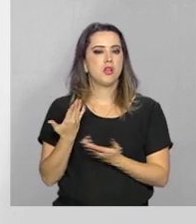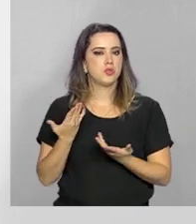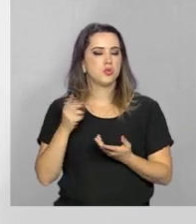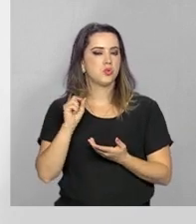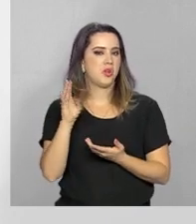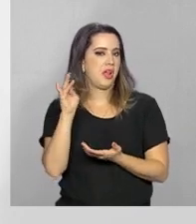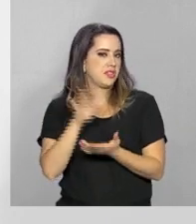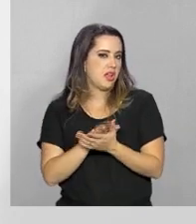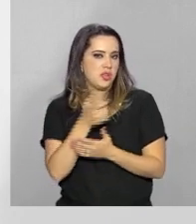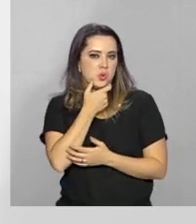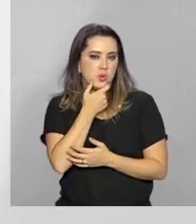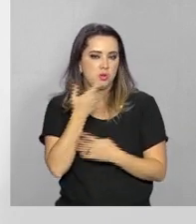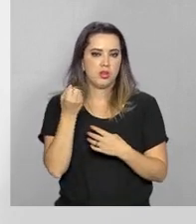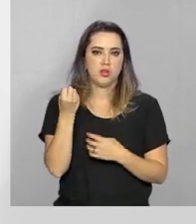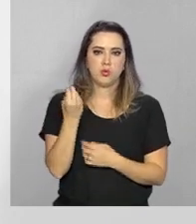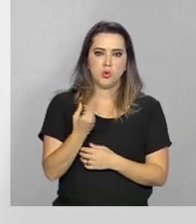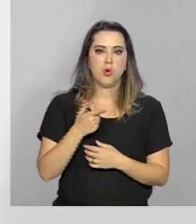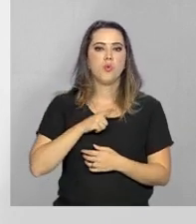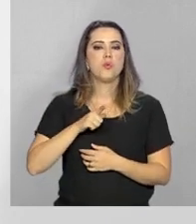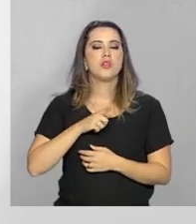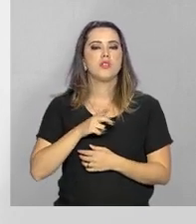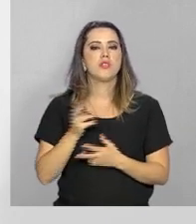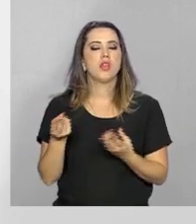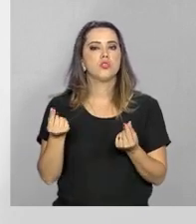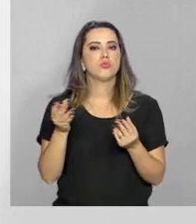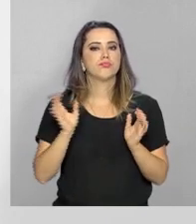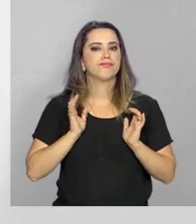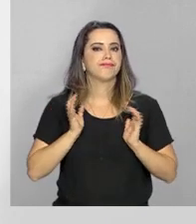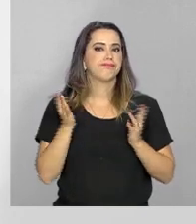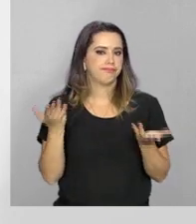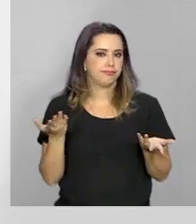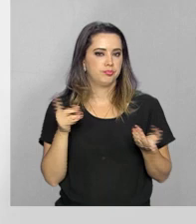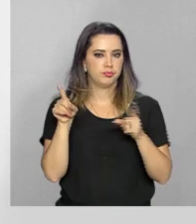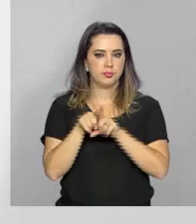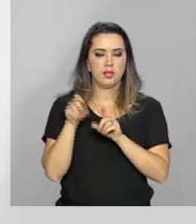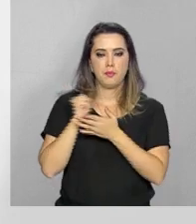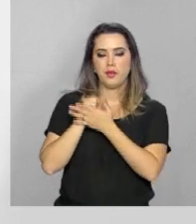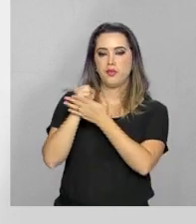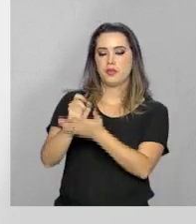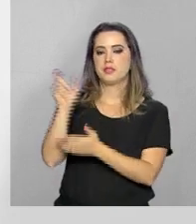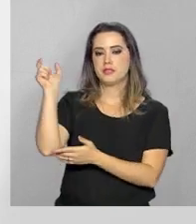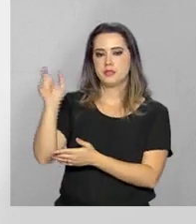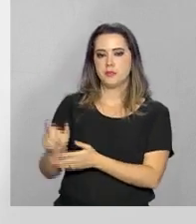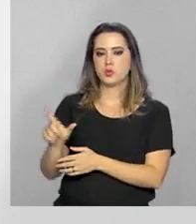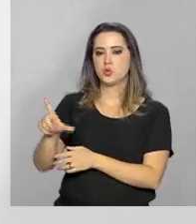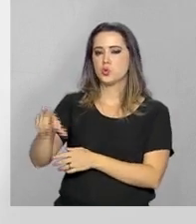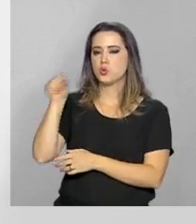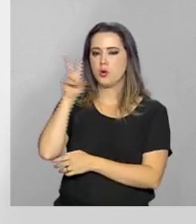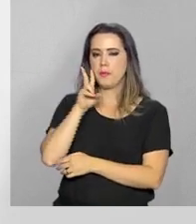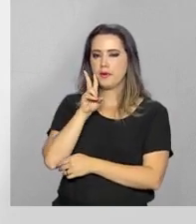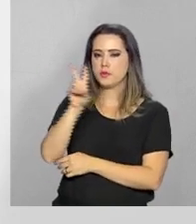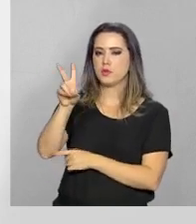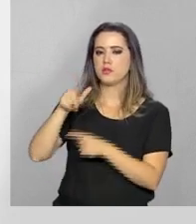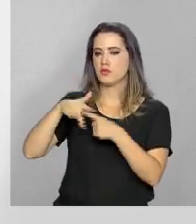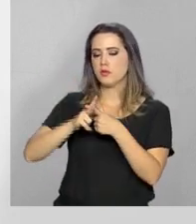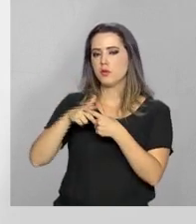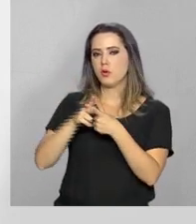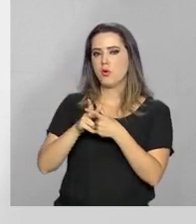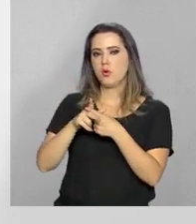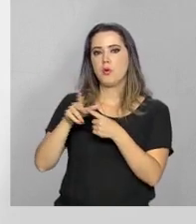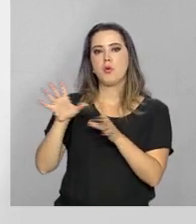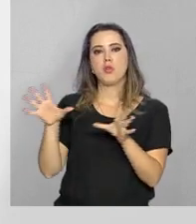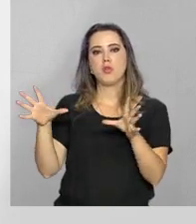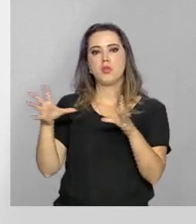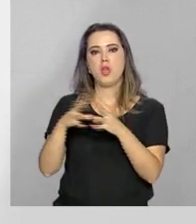situação patrimonial a lei também determina que sejam oferecidos ao usuário opção para visualizar corrigir